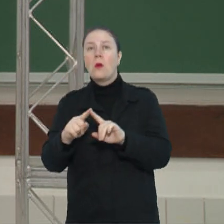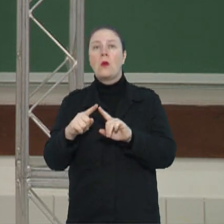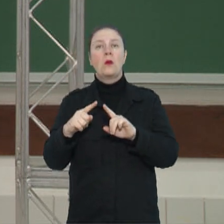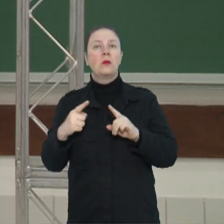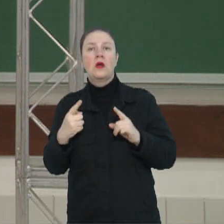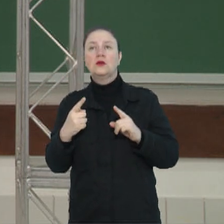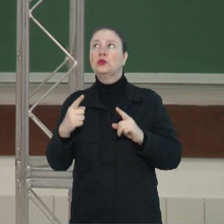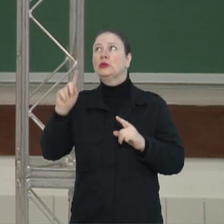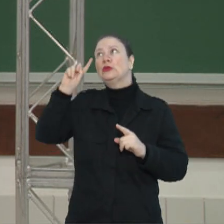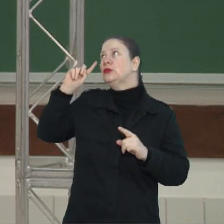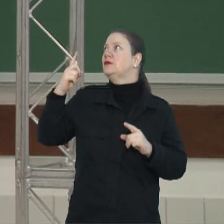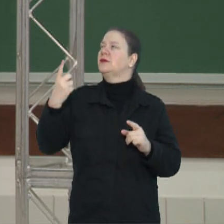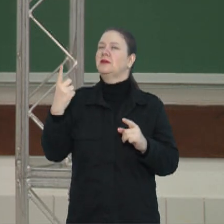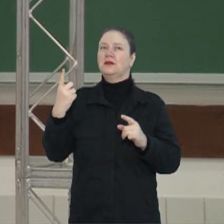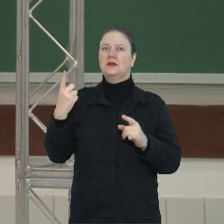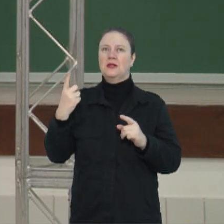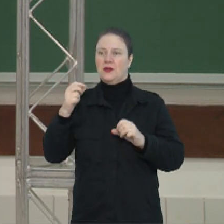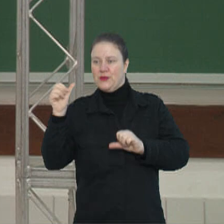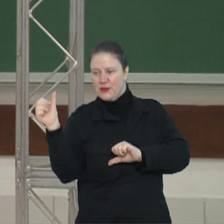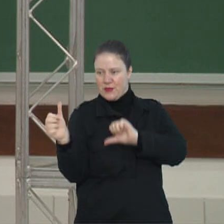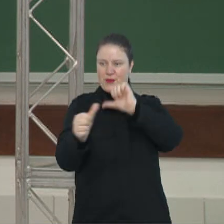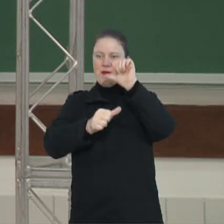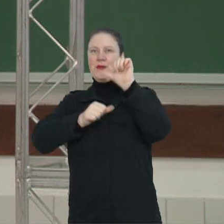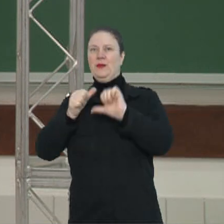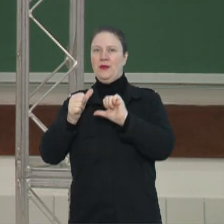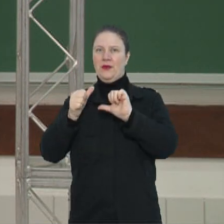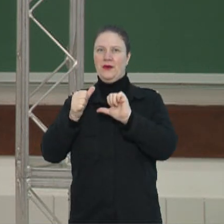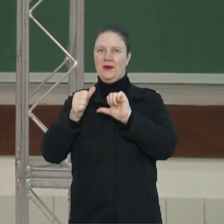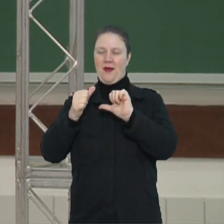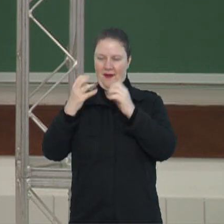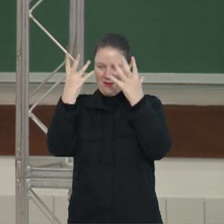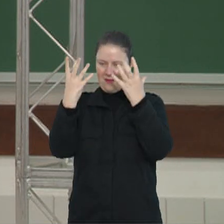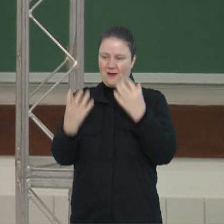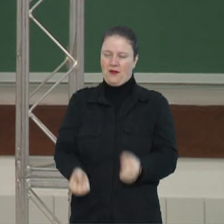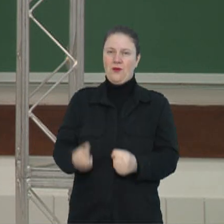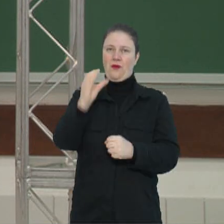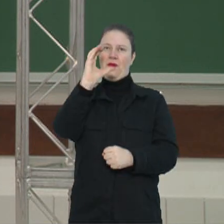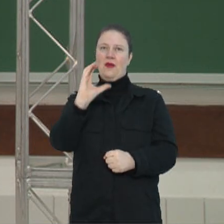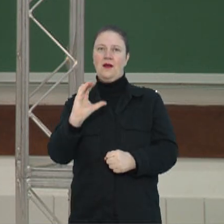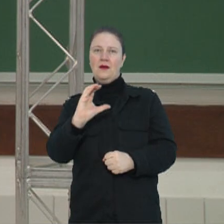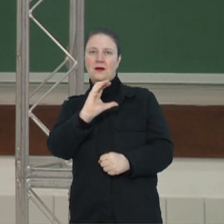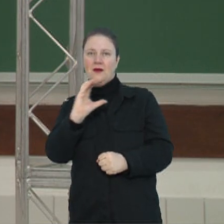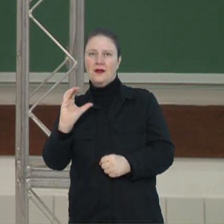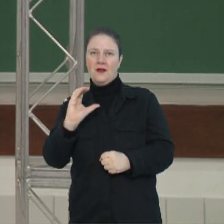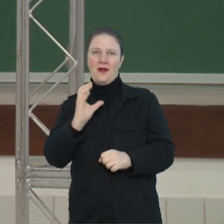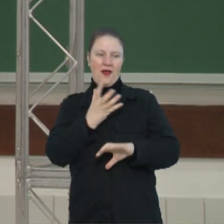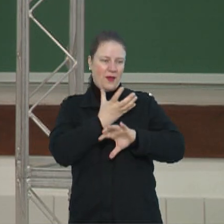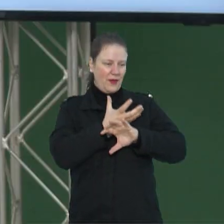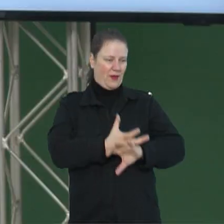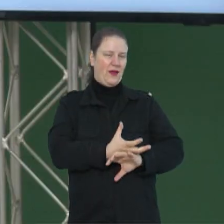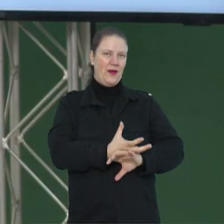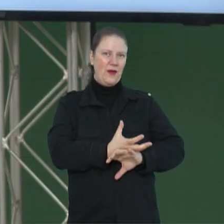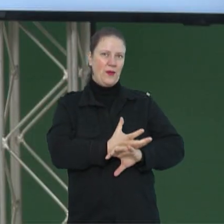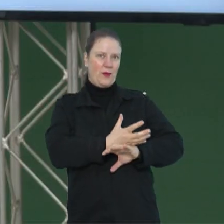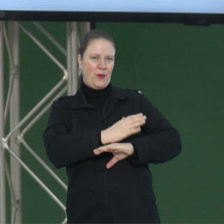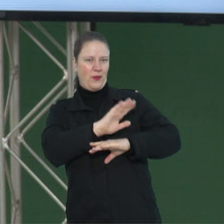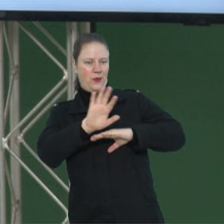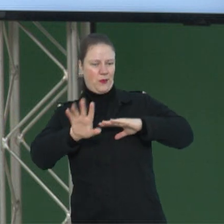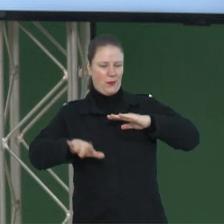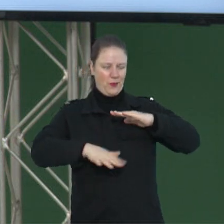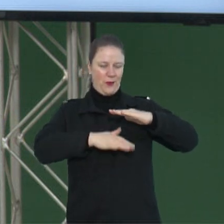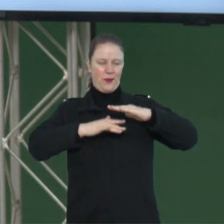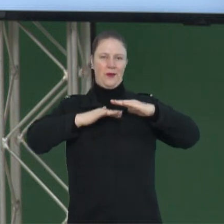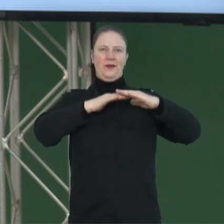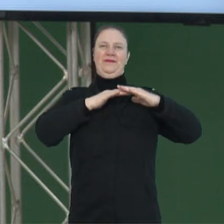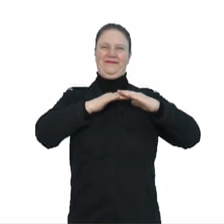realmente se converteu ao cristianismo aí que ele vai preencher esse vazio que ele havia dentro dele, perfeito? As influências do pensamento de Santo